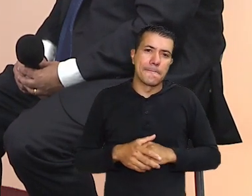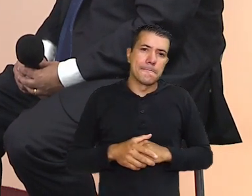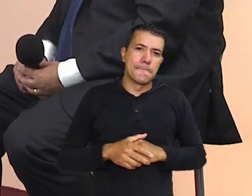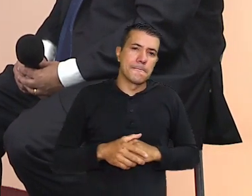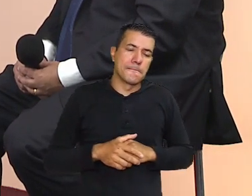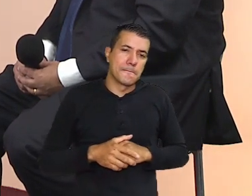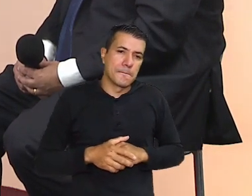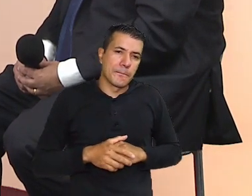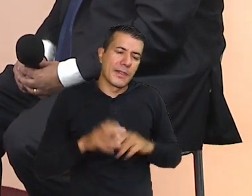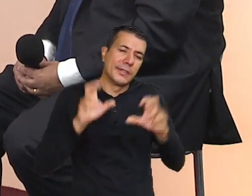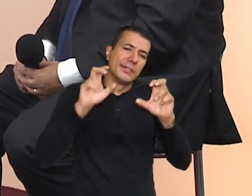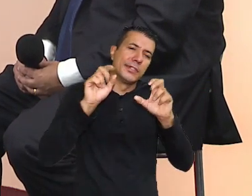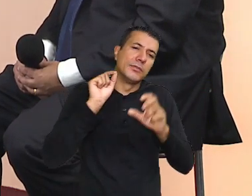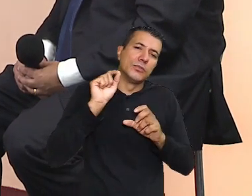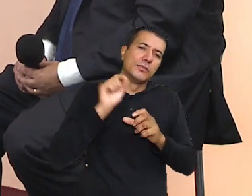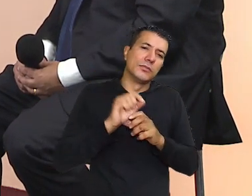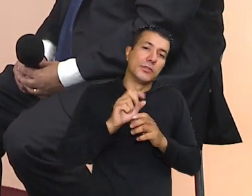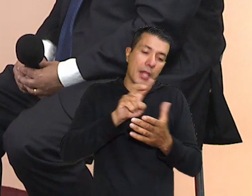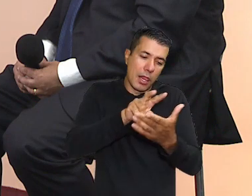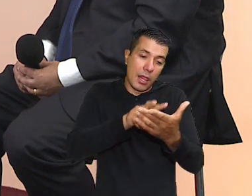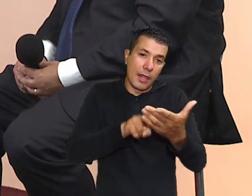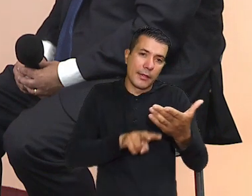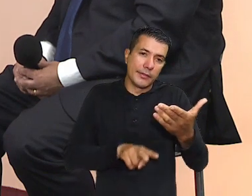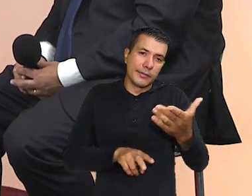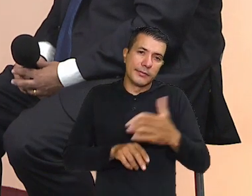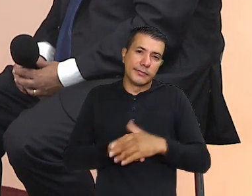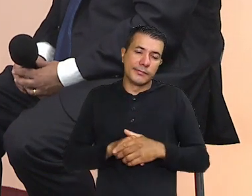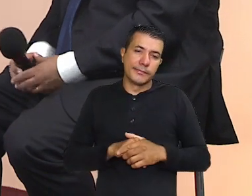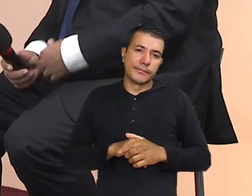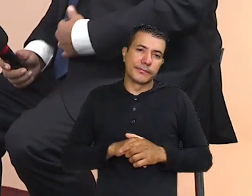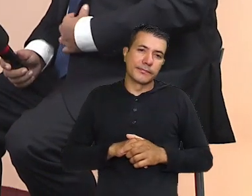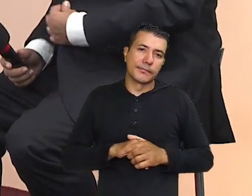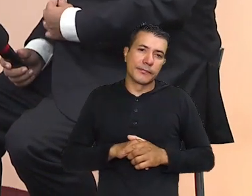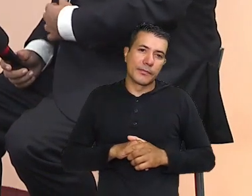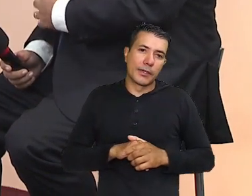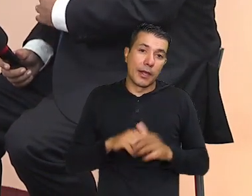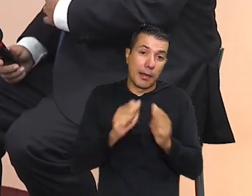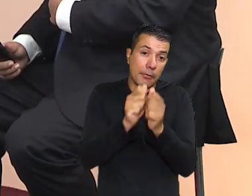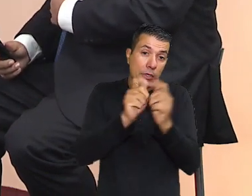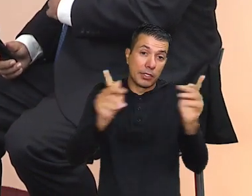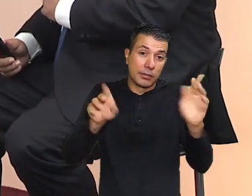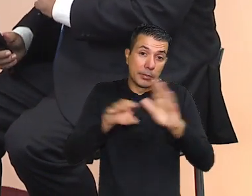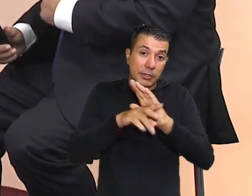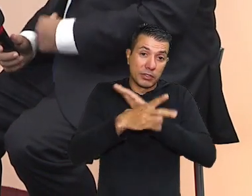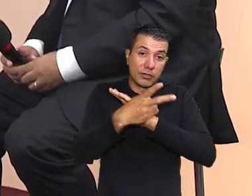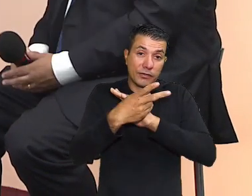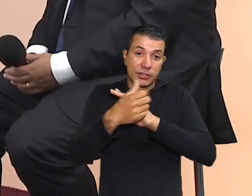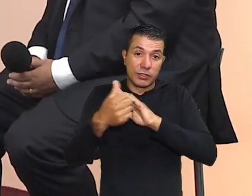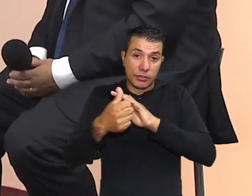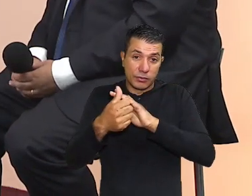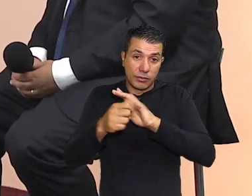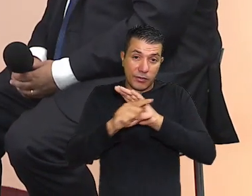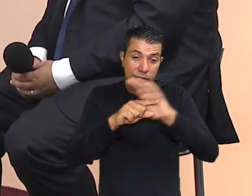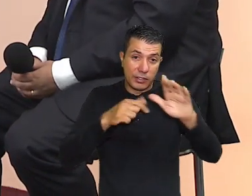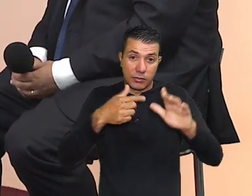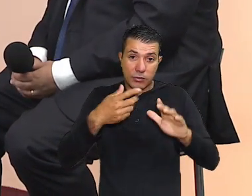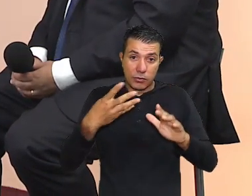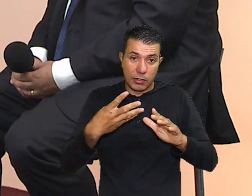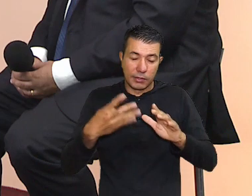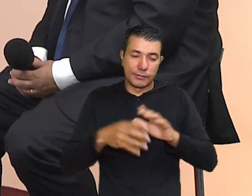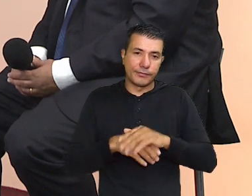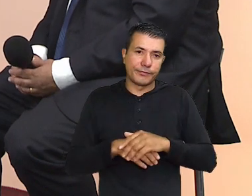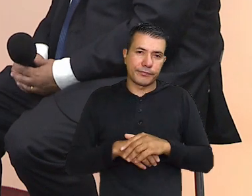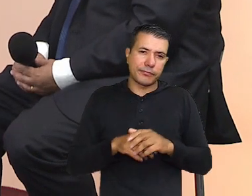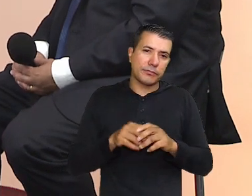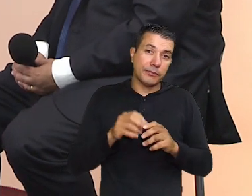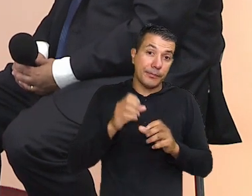eu queria encerrar esse tema lendo para você o que está em Apocalipse, no capítulo 21, no verso 4. Aqui